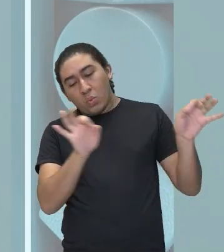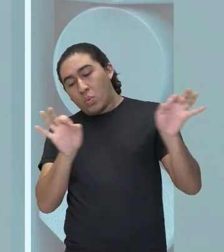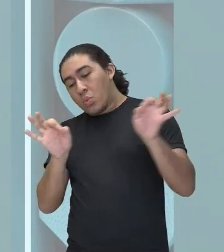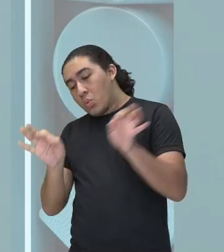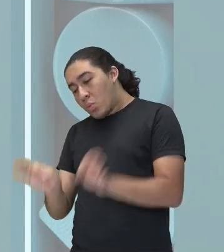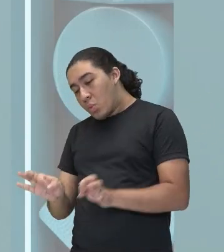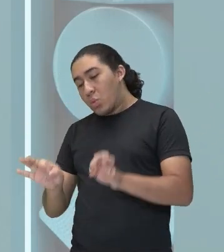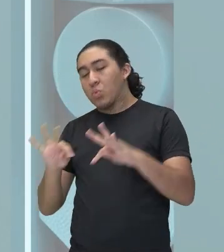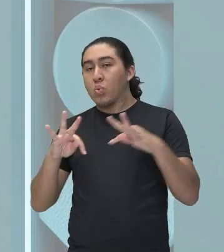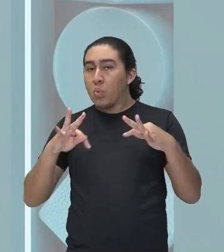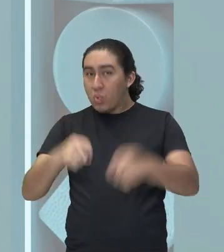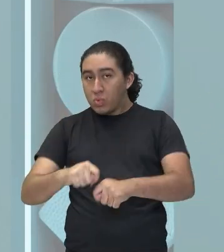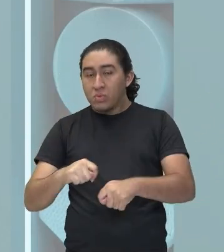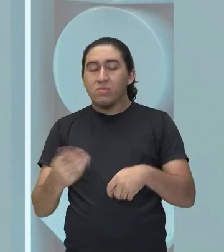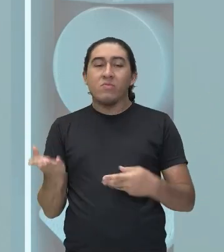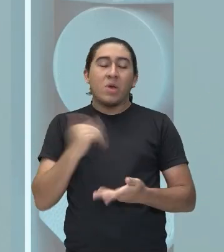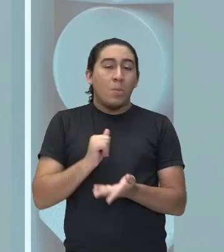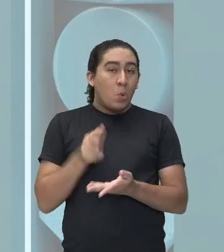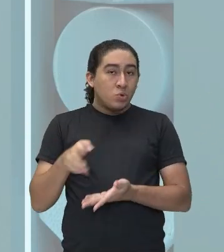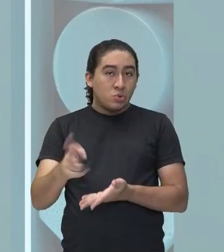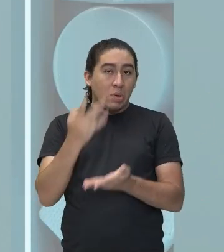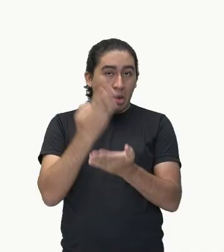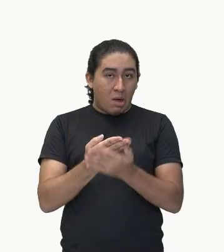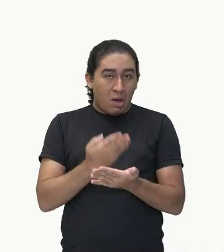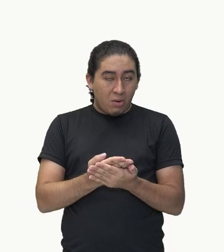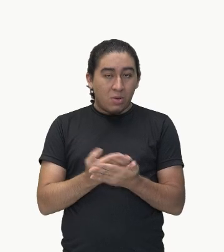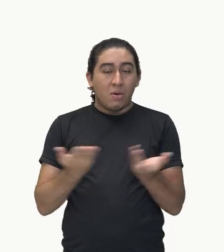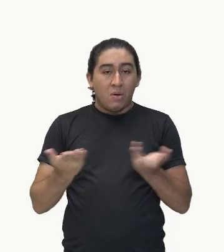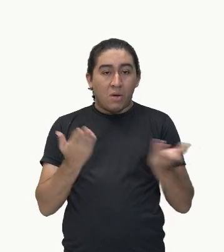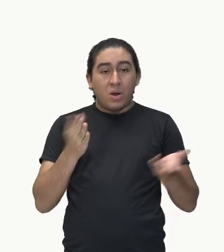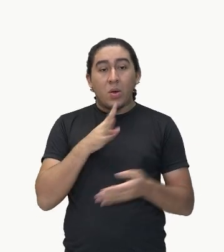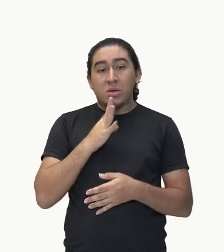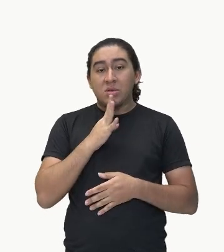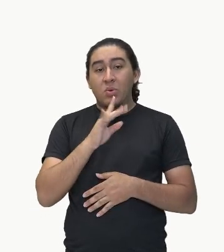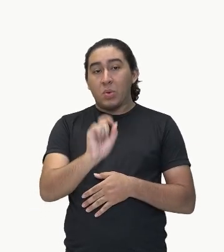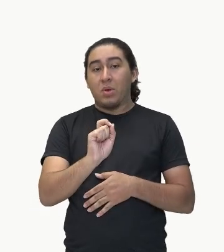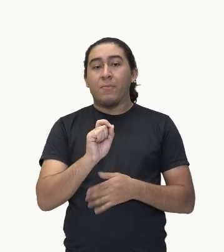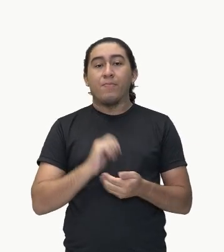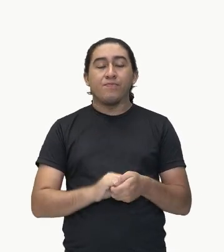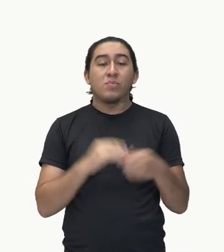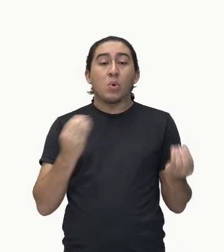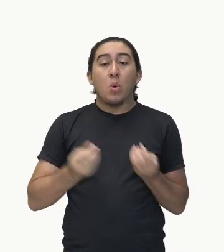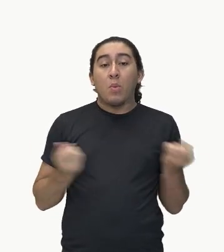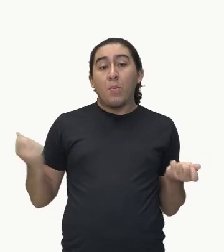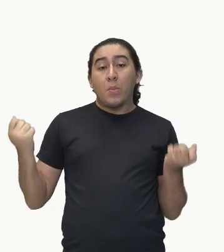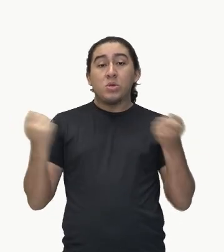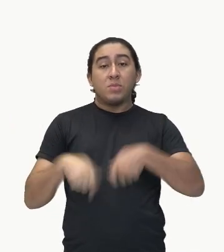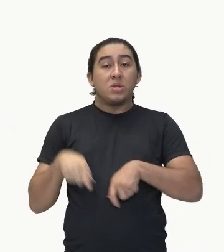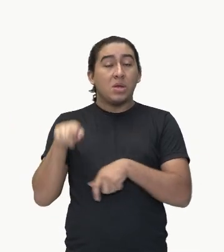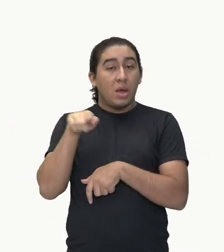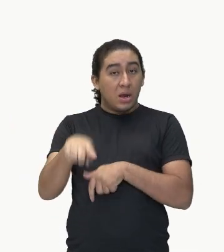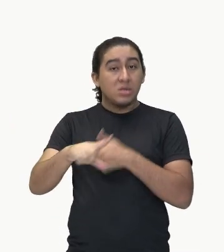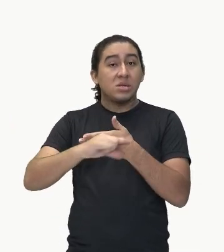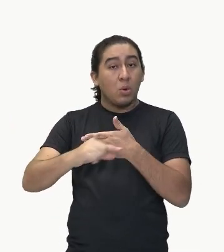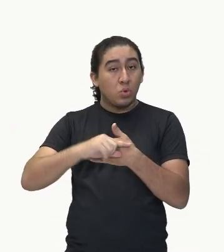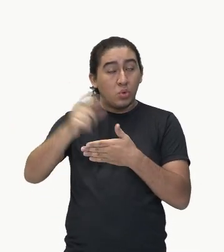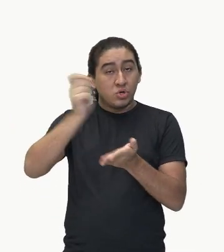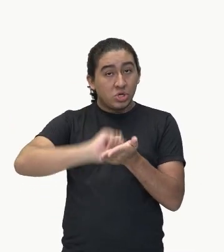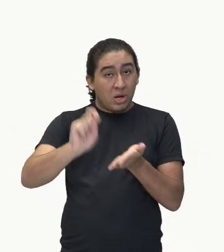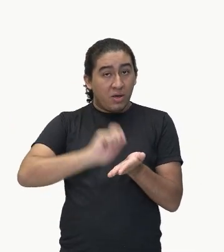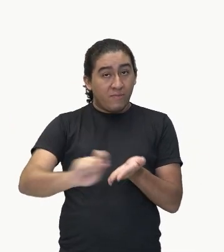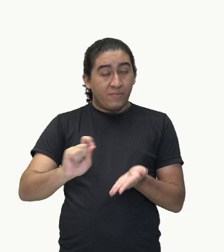ele escreveu, vamos avançar para agora conhecer a forma como Fernando Pessoa